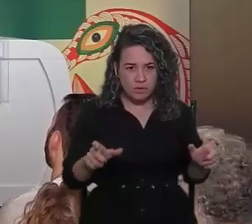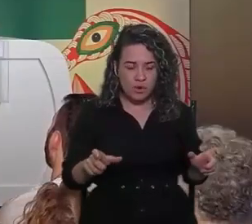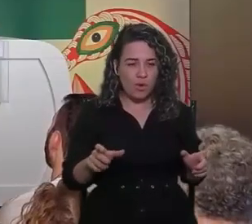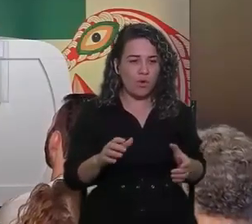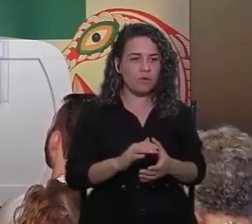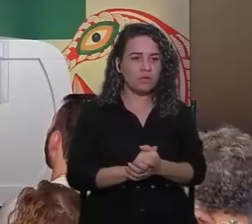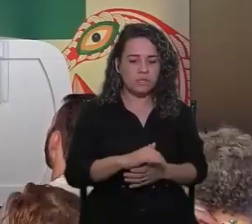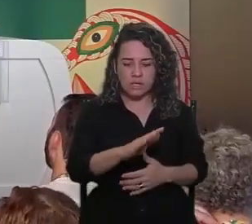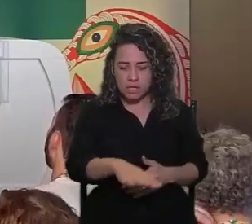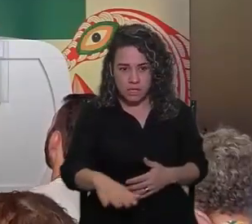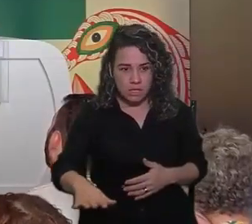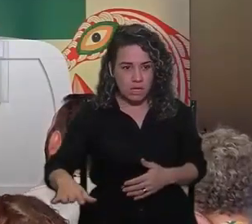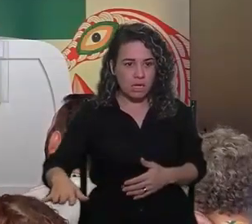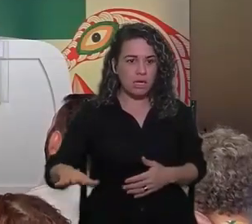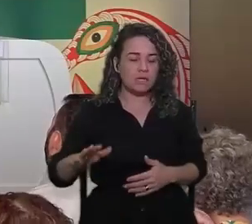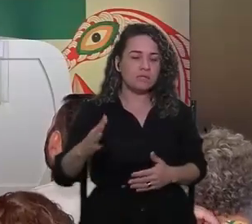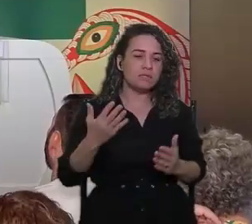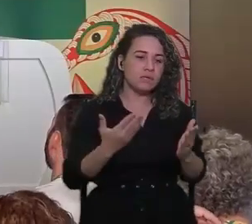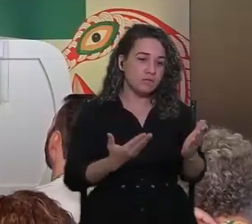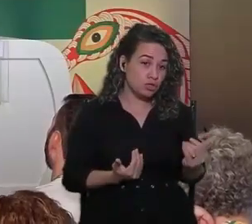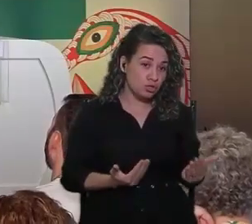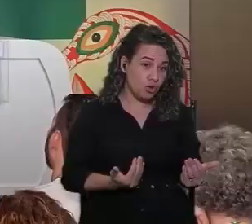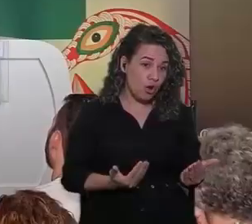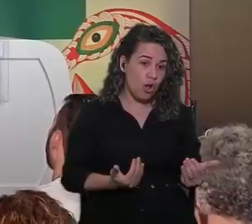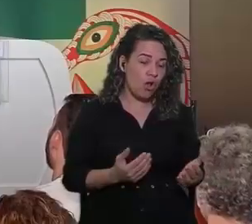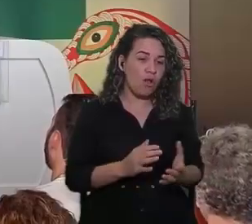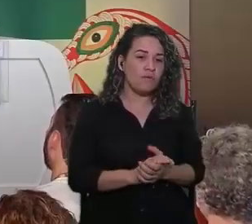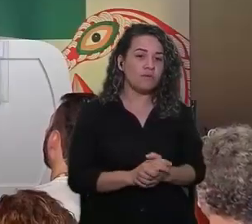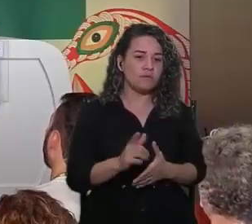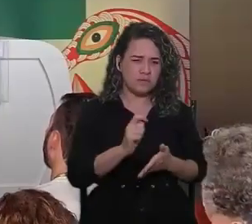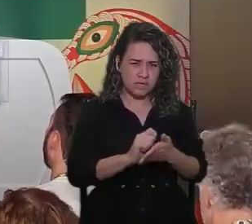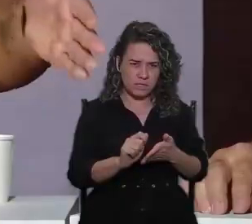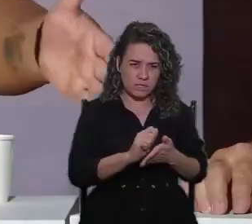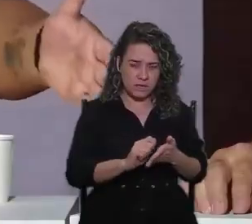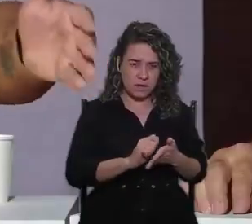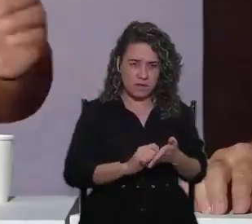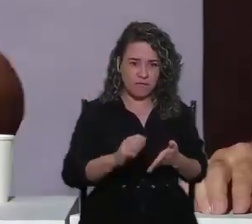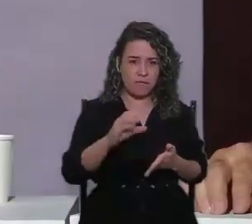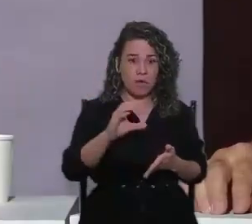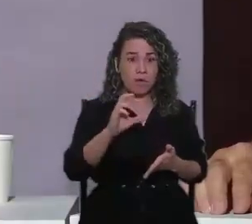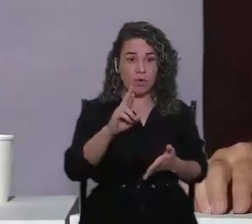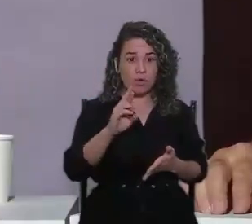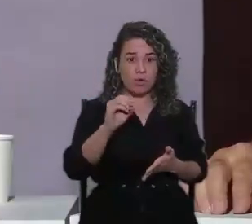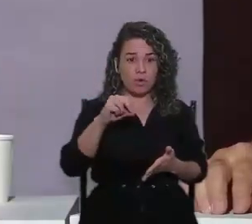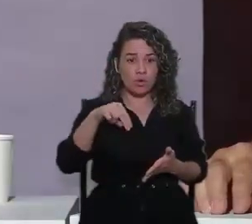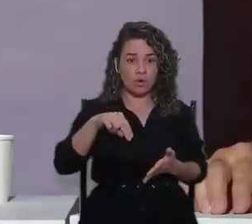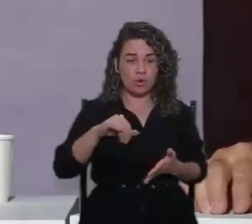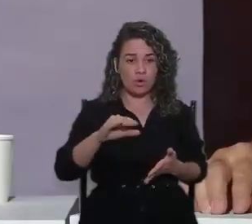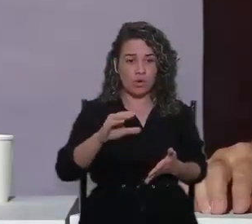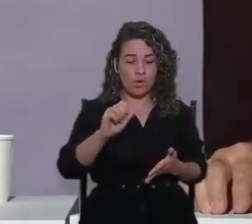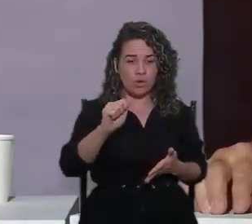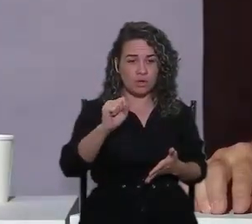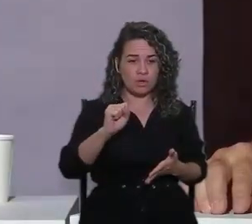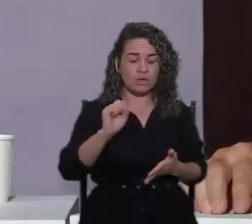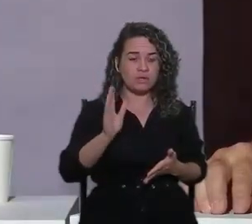escreveu para jovens, você escreveu crônicas. Hoje você está com um livro adulto, uma ficção adulta.